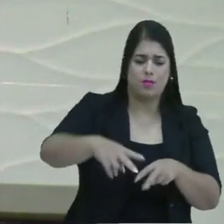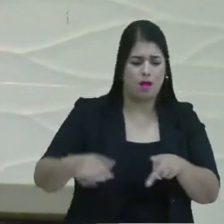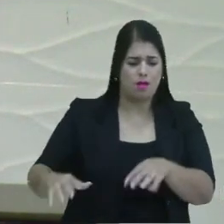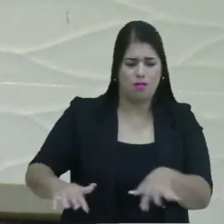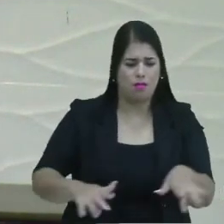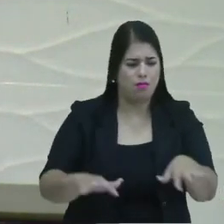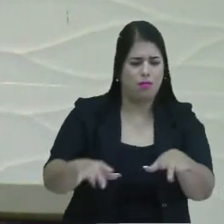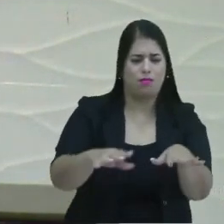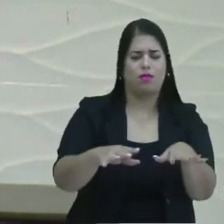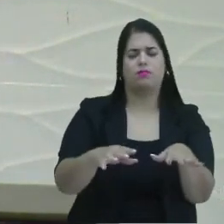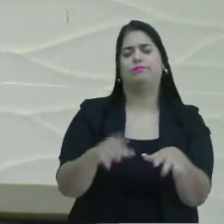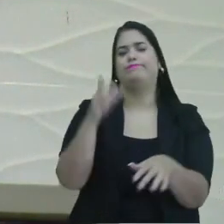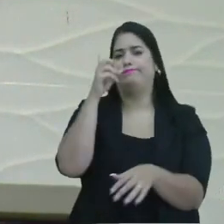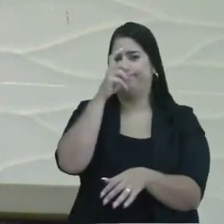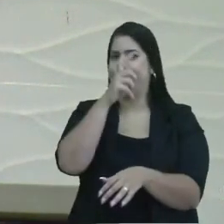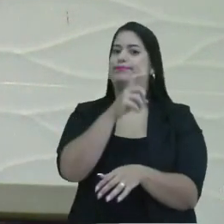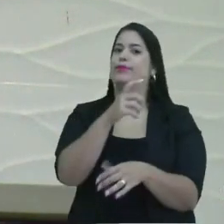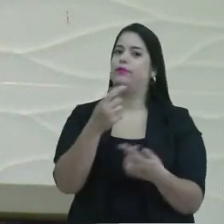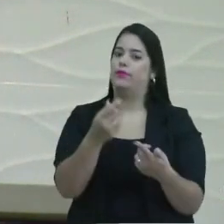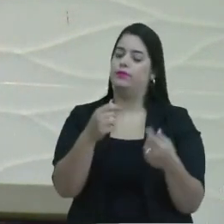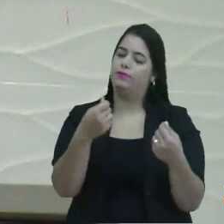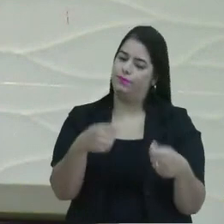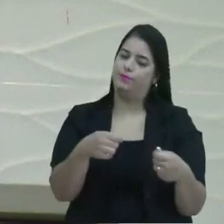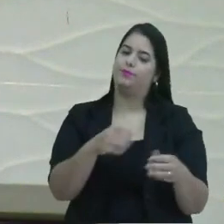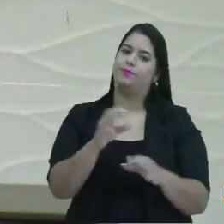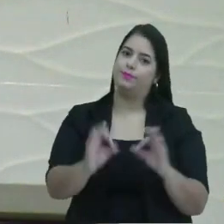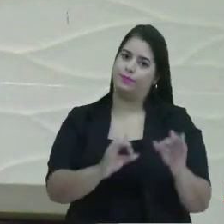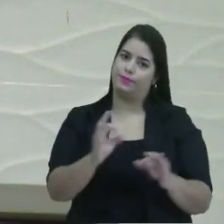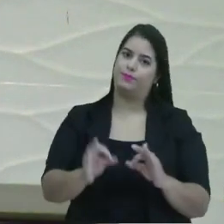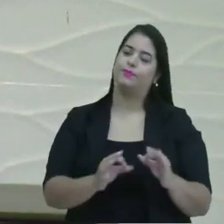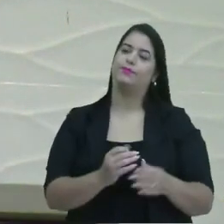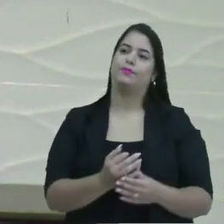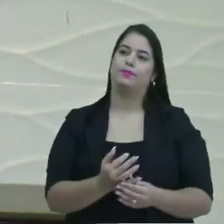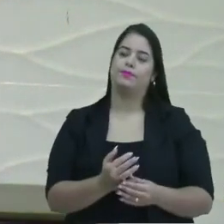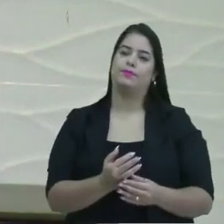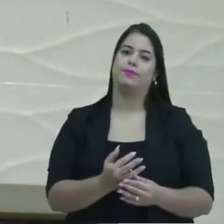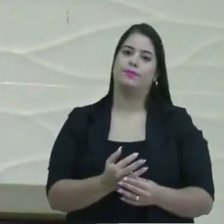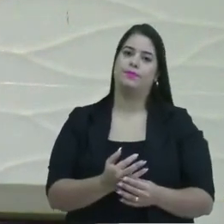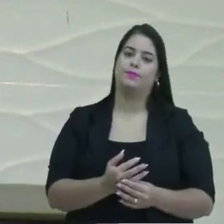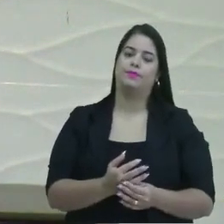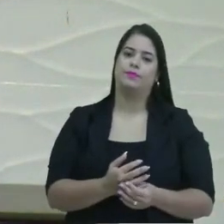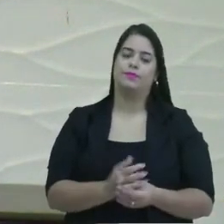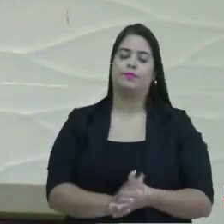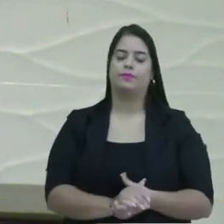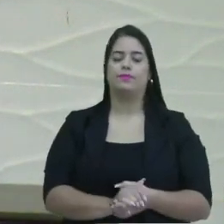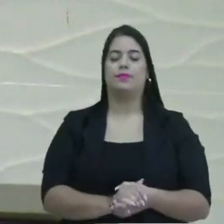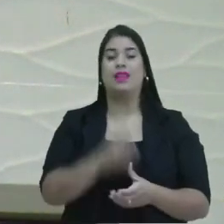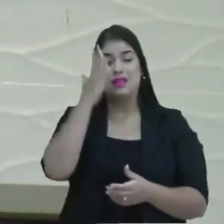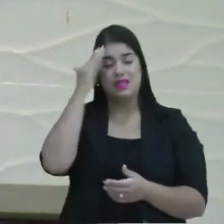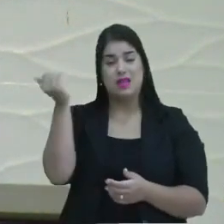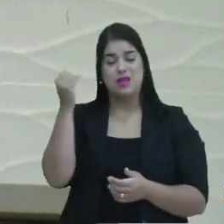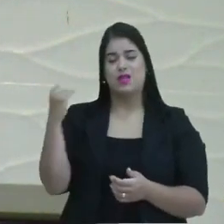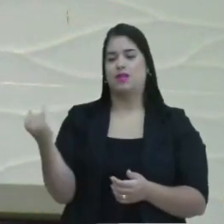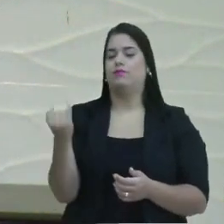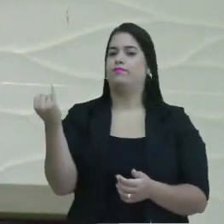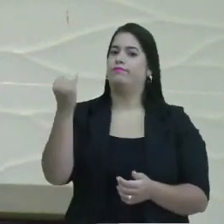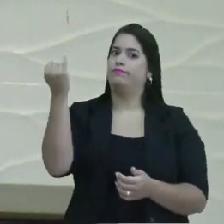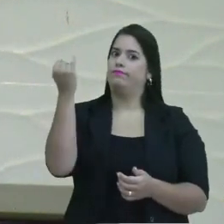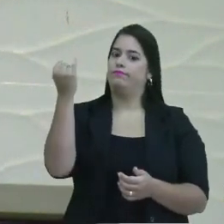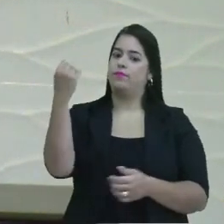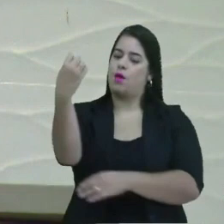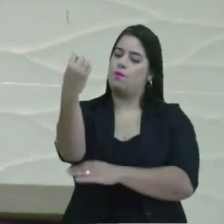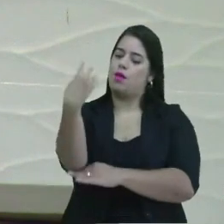veículos, automotores, tração animal que possa, adentrar algum cruzamento ali. A gente sabe a importância que esse semáforo